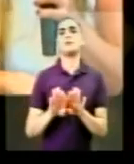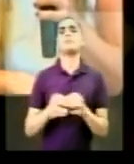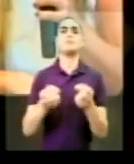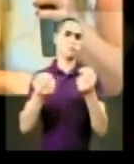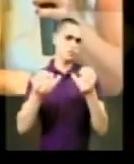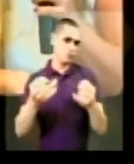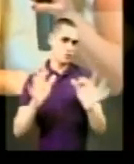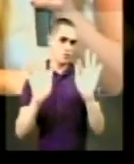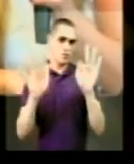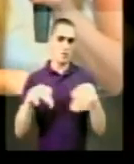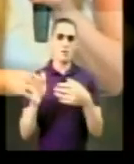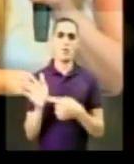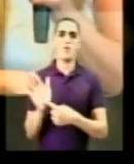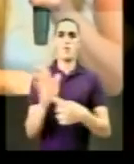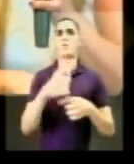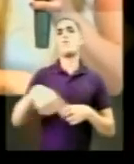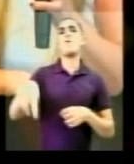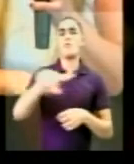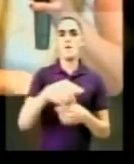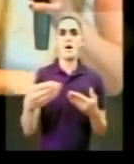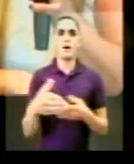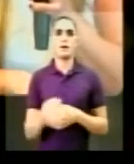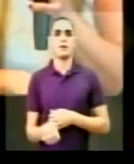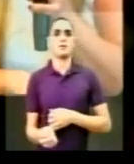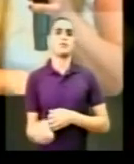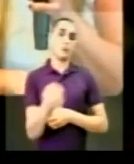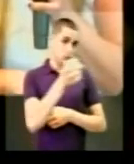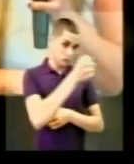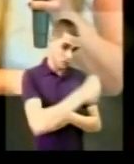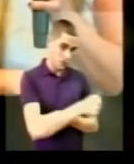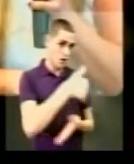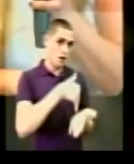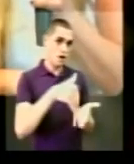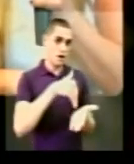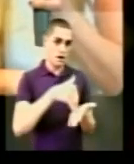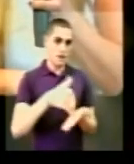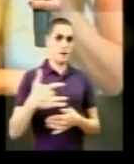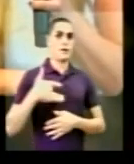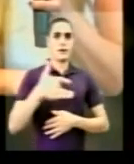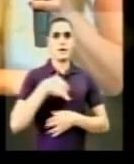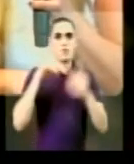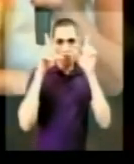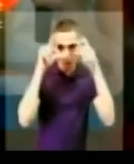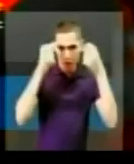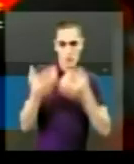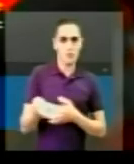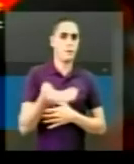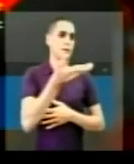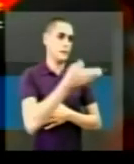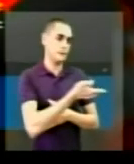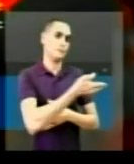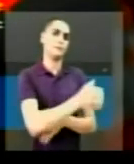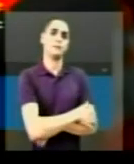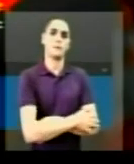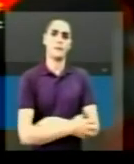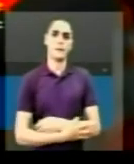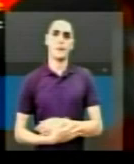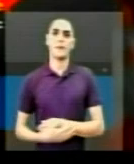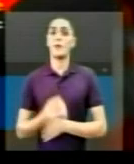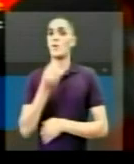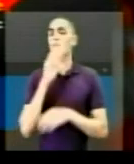queria apresentar para vocês. Passo a palavra, então, agora para o nosso secretário de Saúde, Dr. Aldenis Borim.